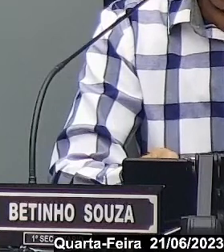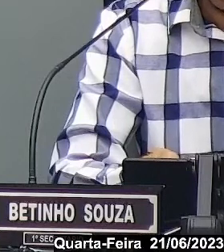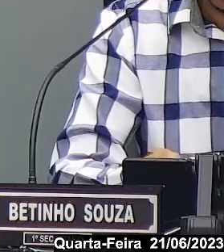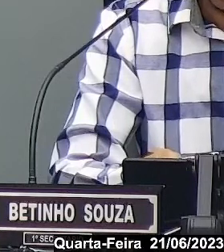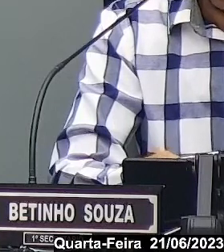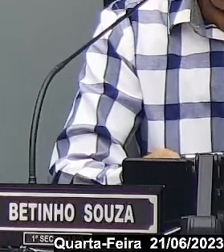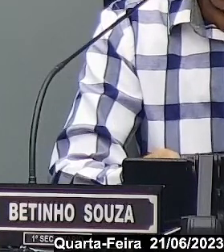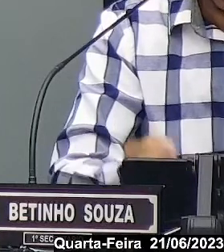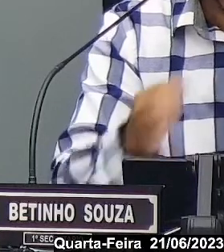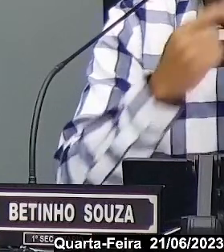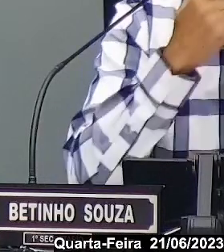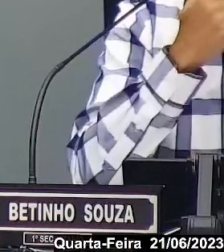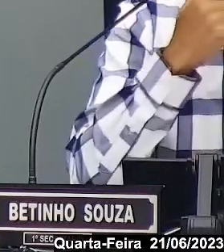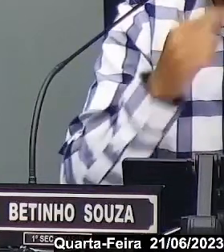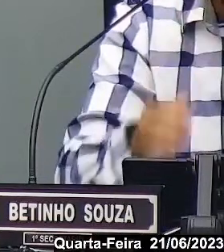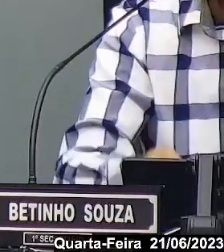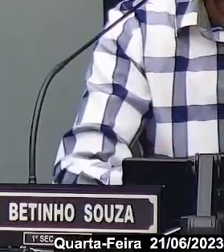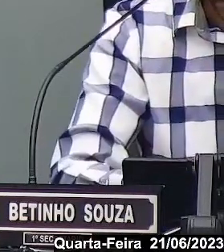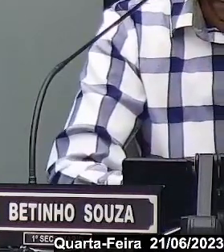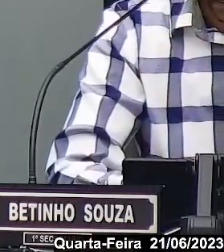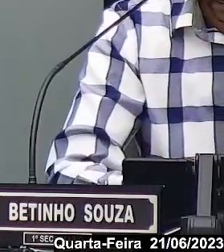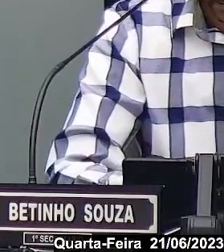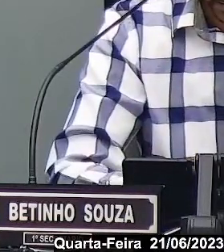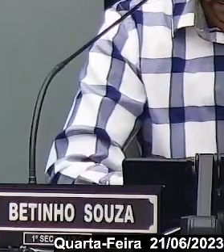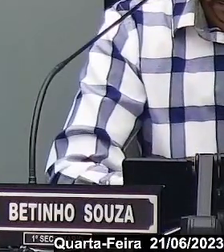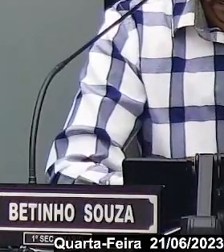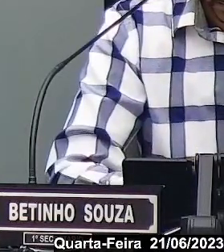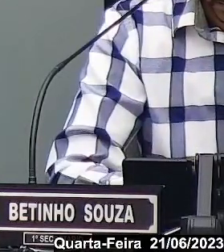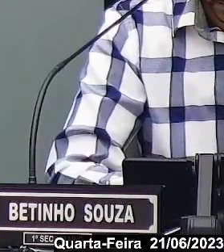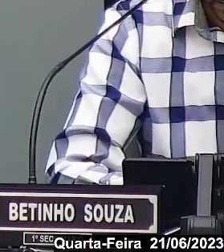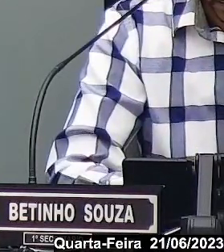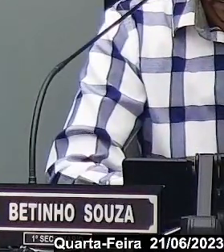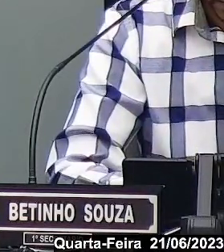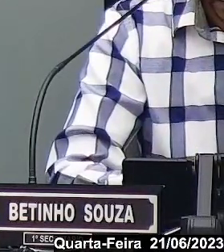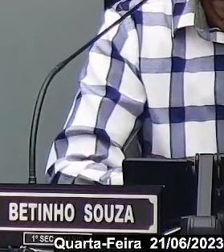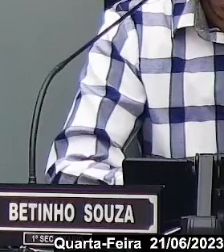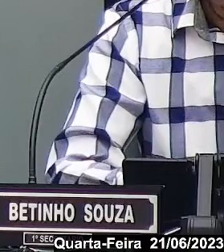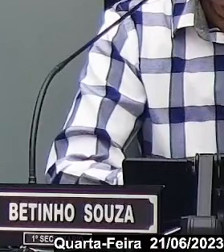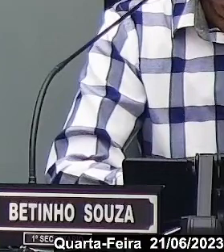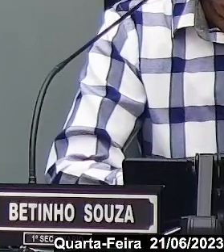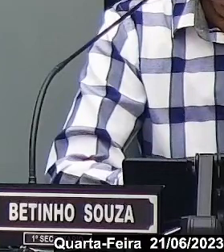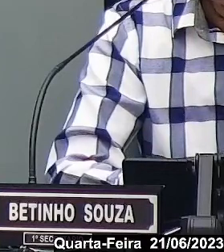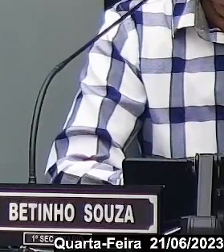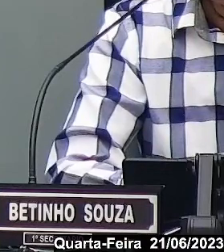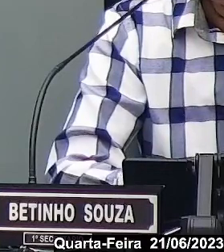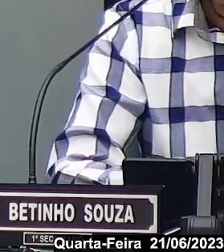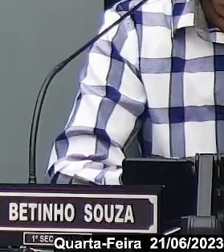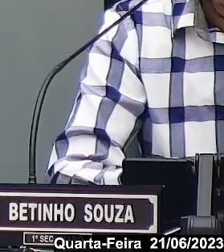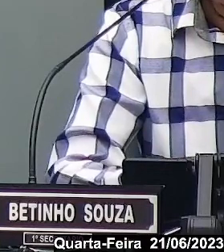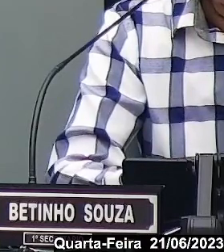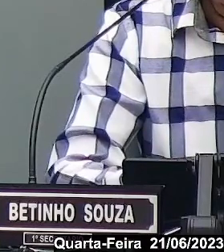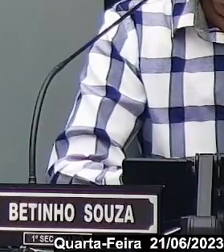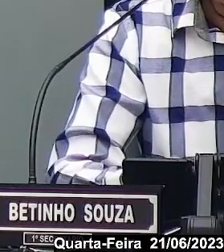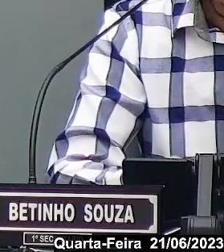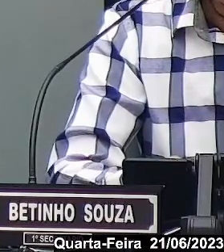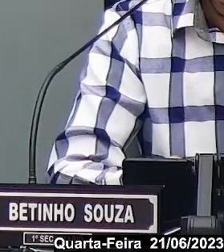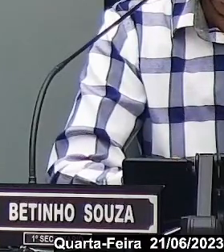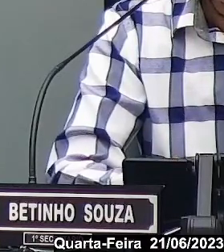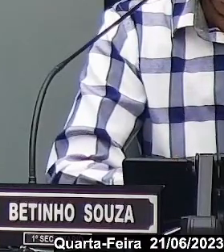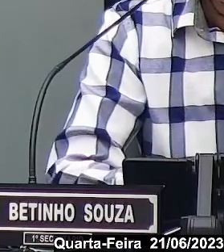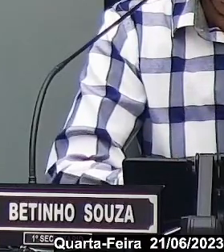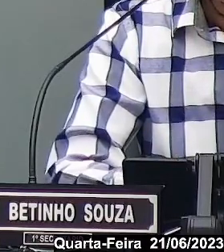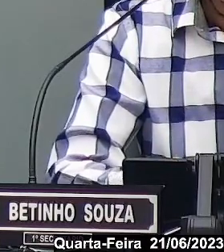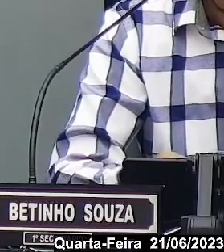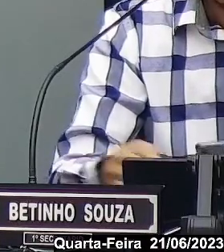também do vice-prefeito Hugo Prado. Neste momento nós passaremos ao pequeno expediente.